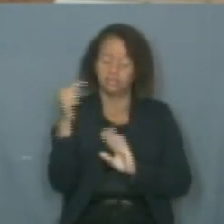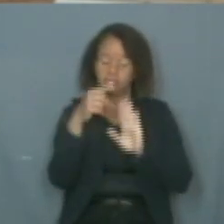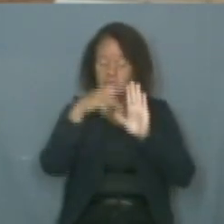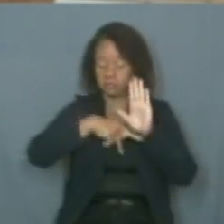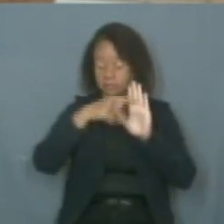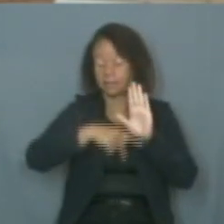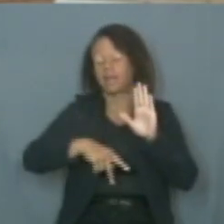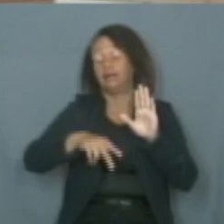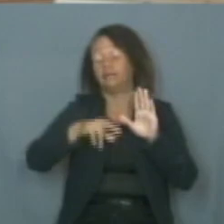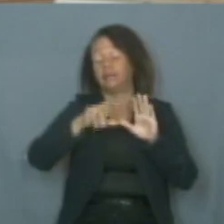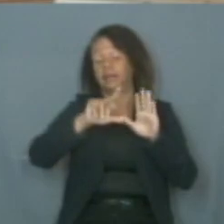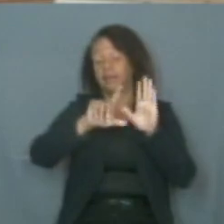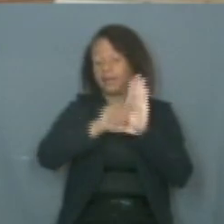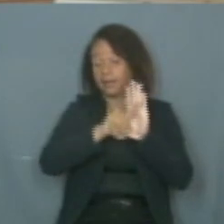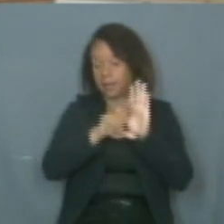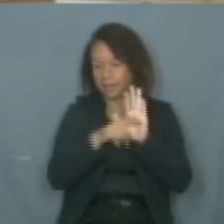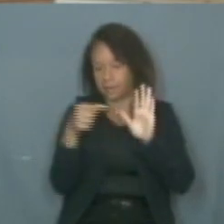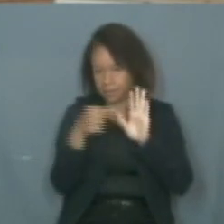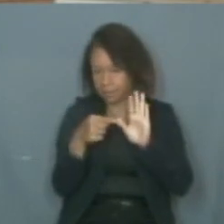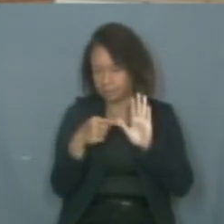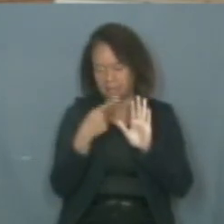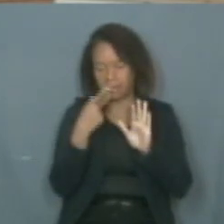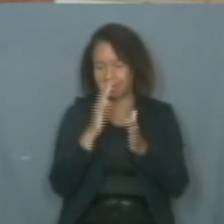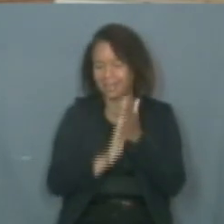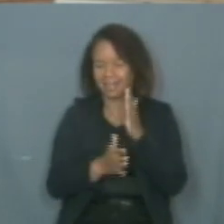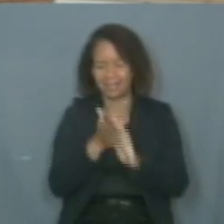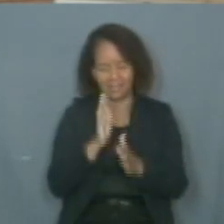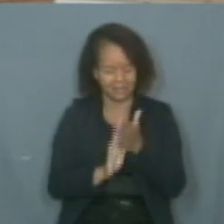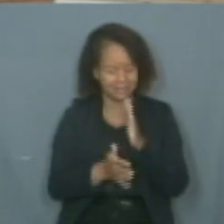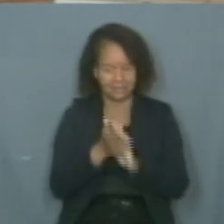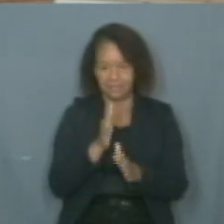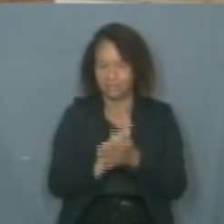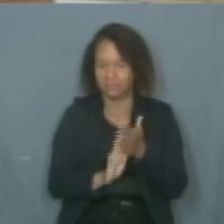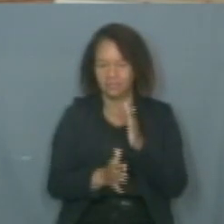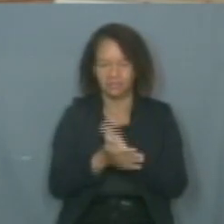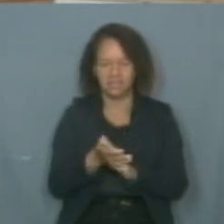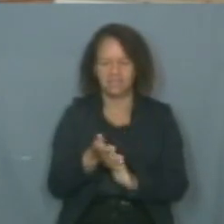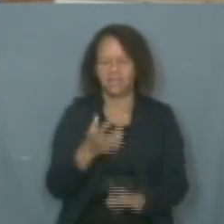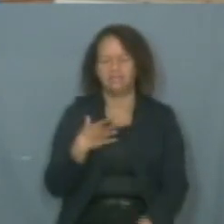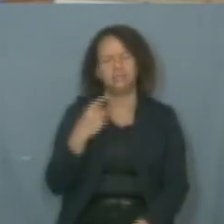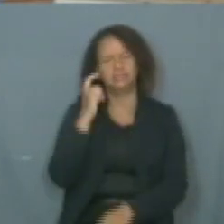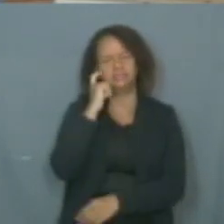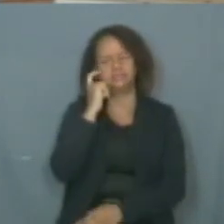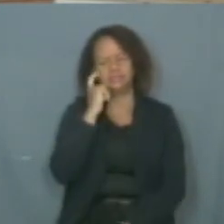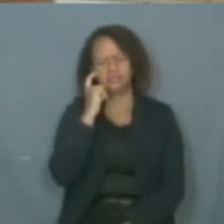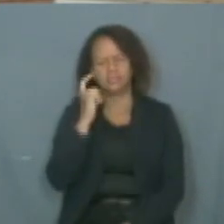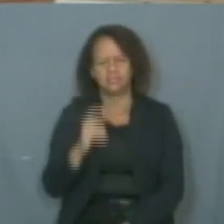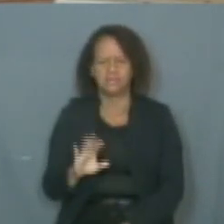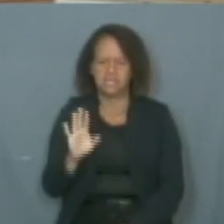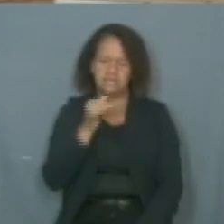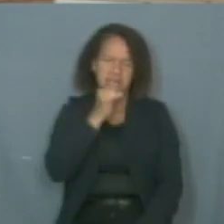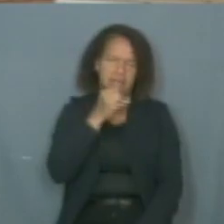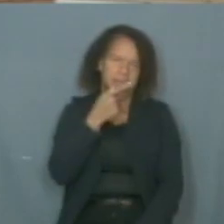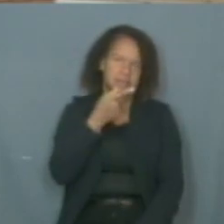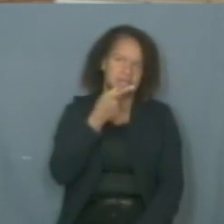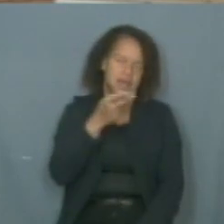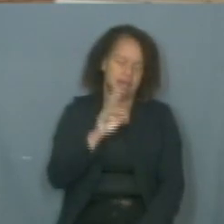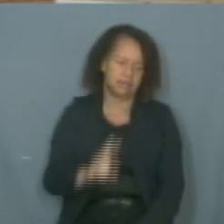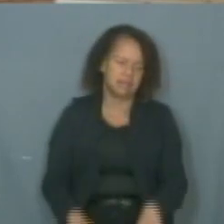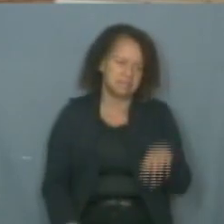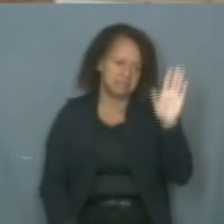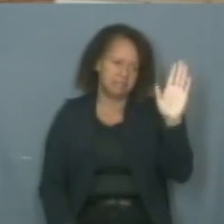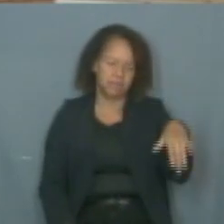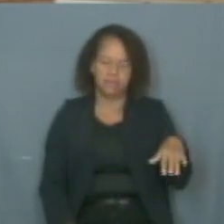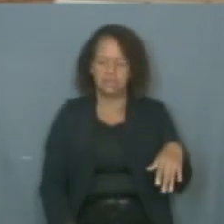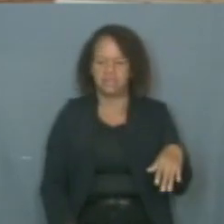de lei aqui não fala nada além disso, nada. Aí vale mencionar, vamos falar aqui, poxa,